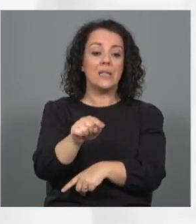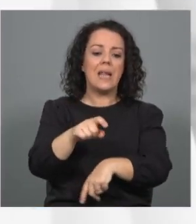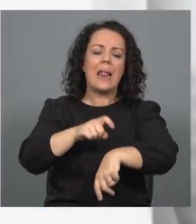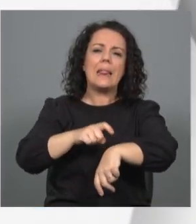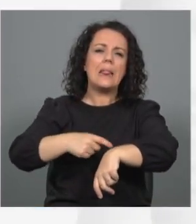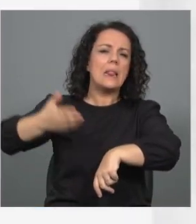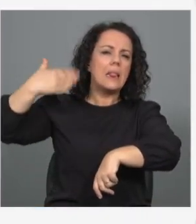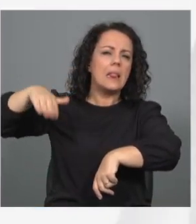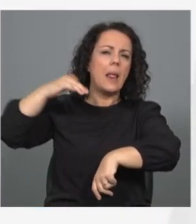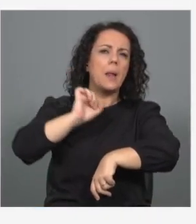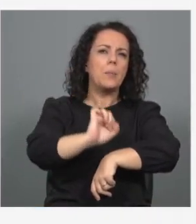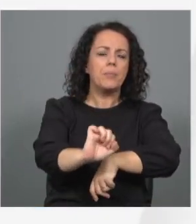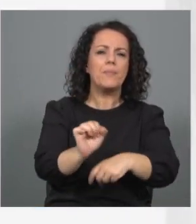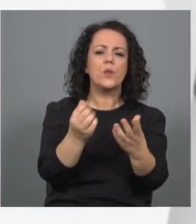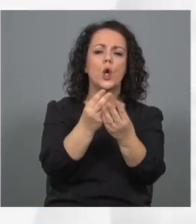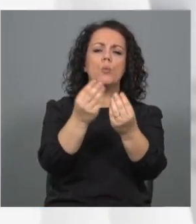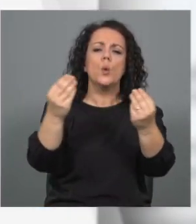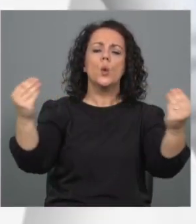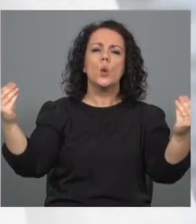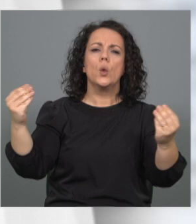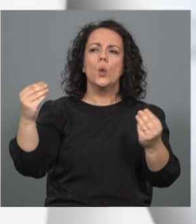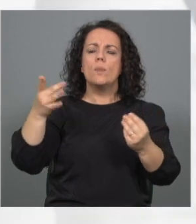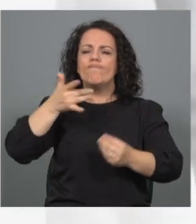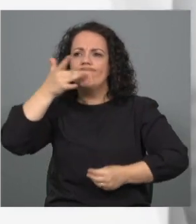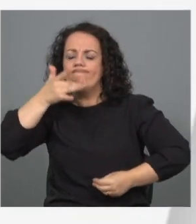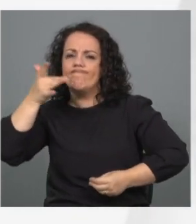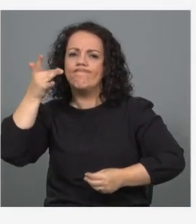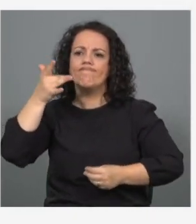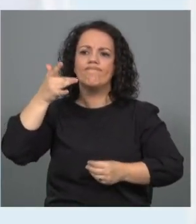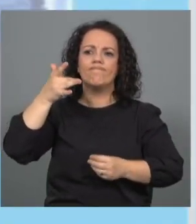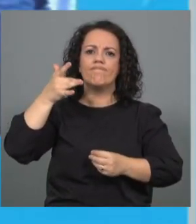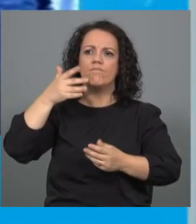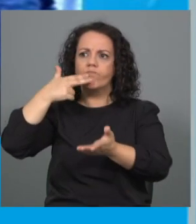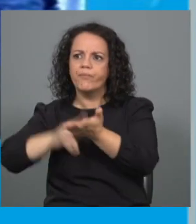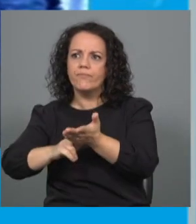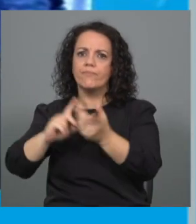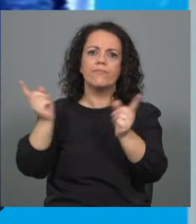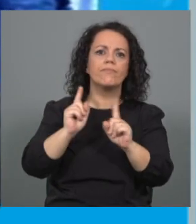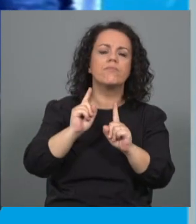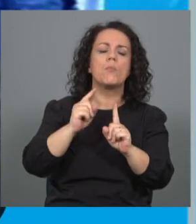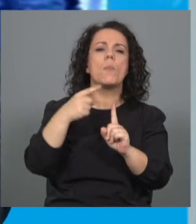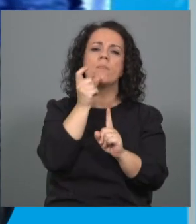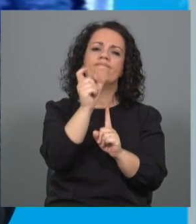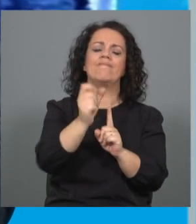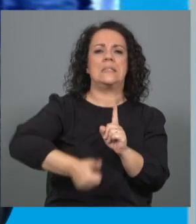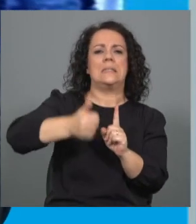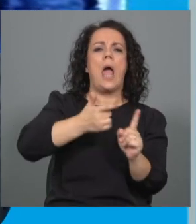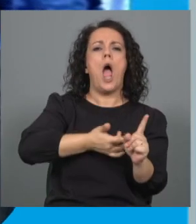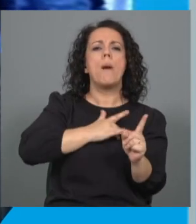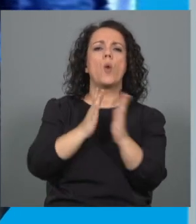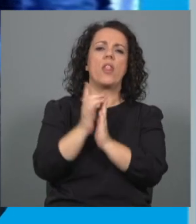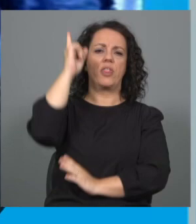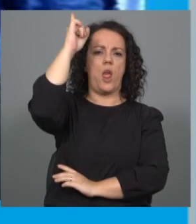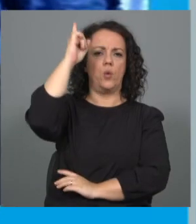em que havia muitas seitas heréticas, em que precisamente para essas seitas era verdadeiramente só o amor a Deus, ignorando os